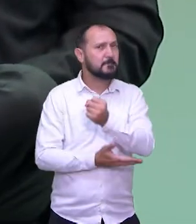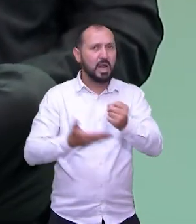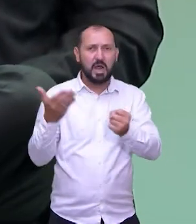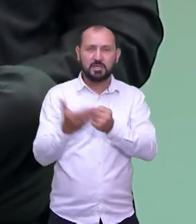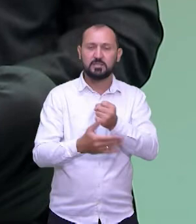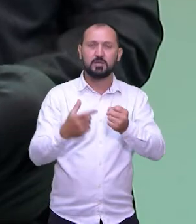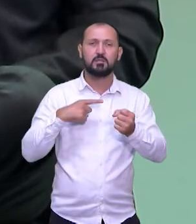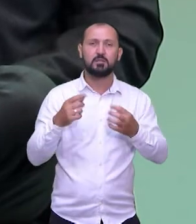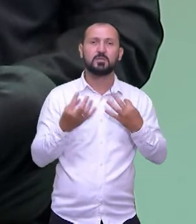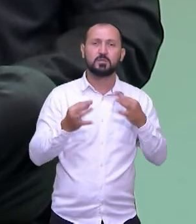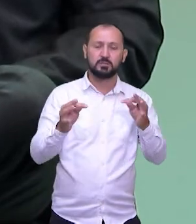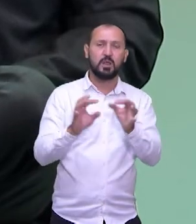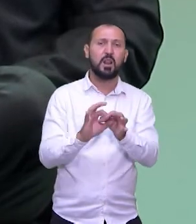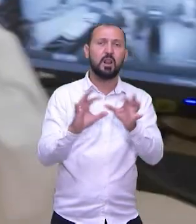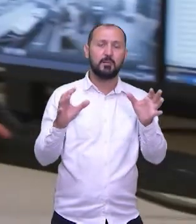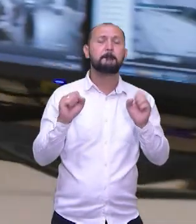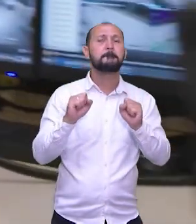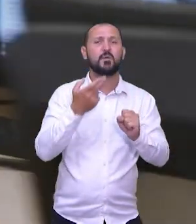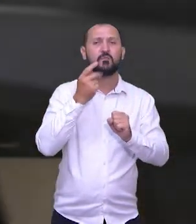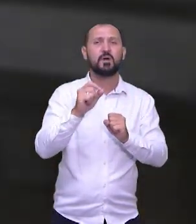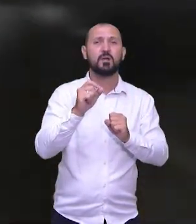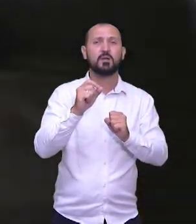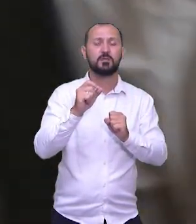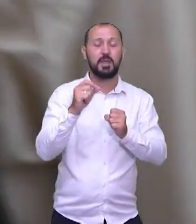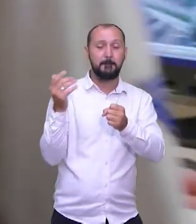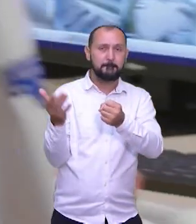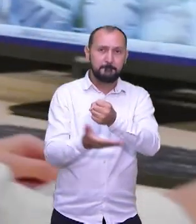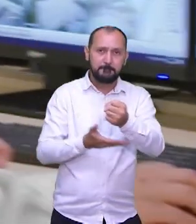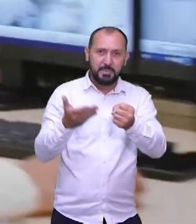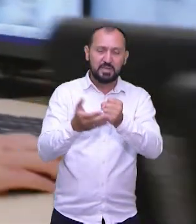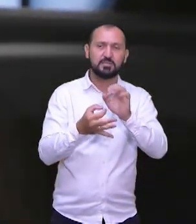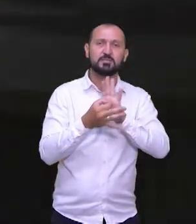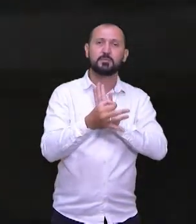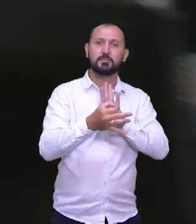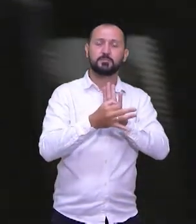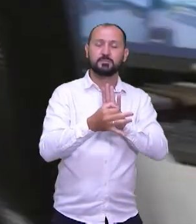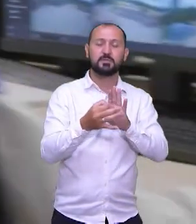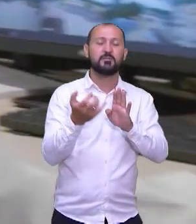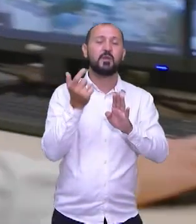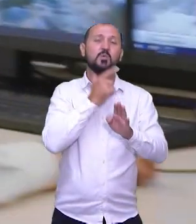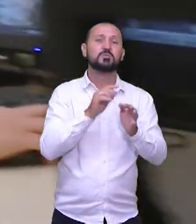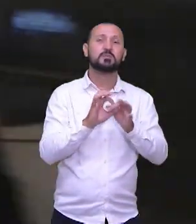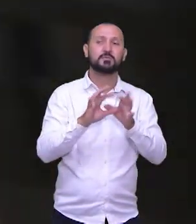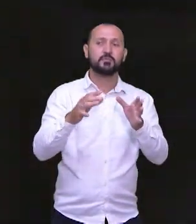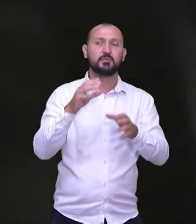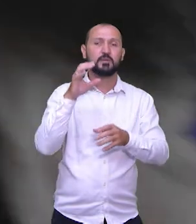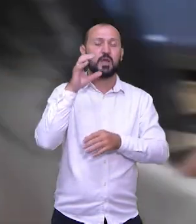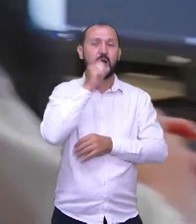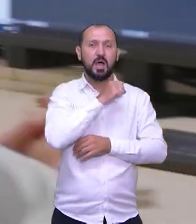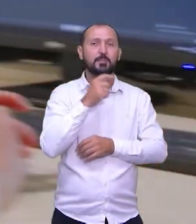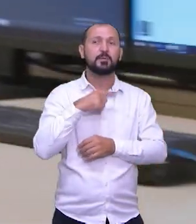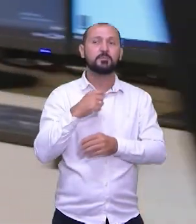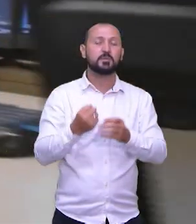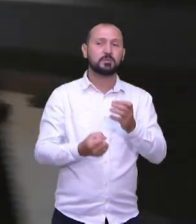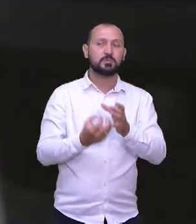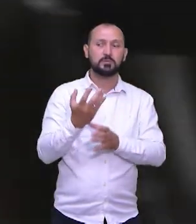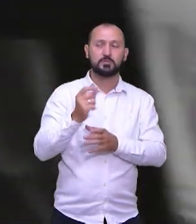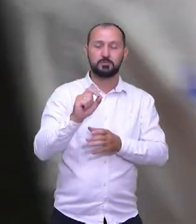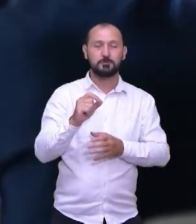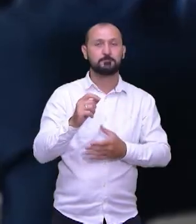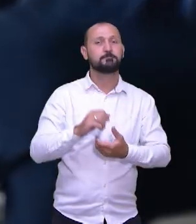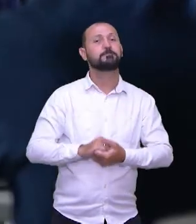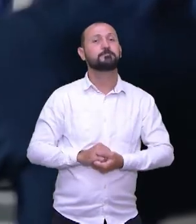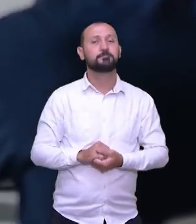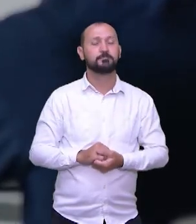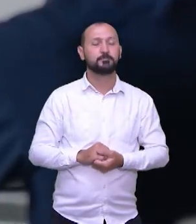Fundamental. A tecnologia que nós temos à disposição, eu posso falar que é o cerne dessa proposta, que possibilita velocidade na